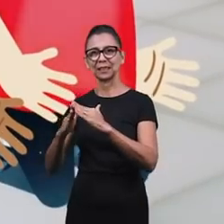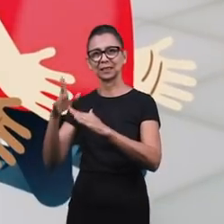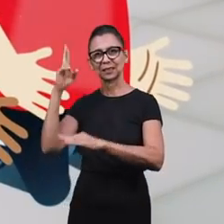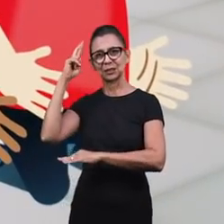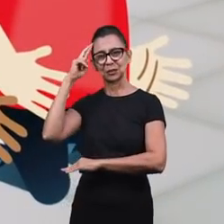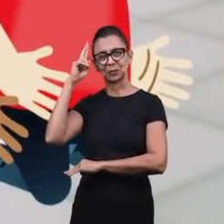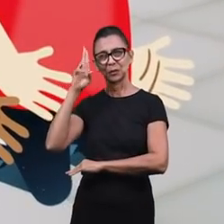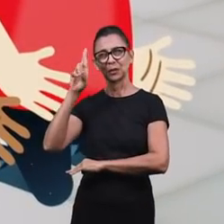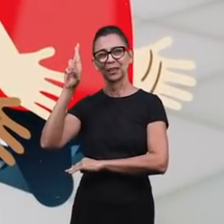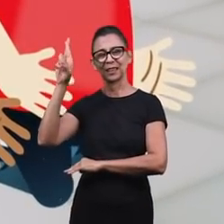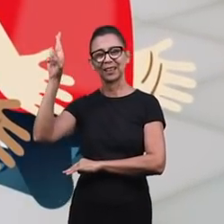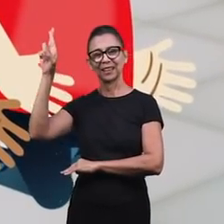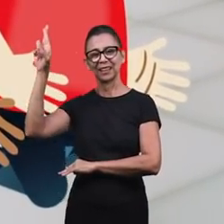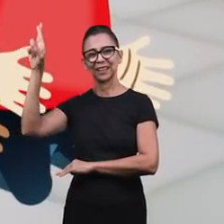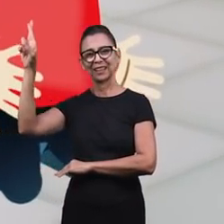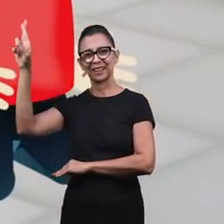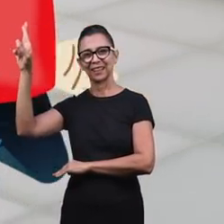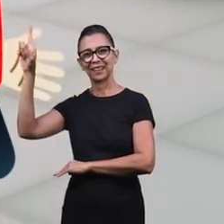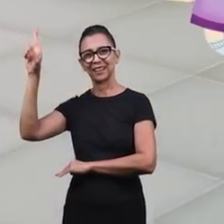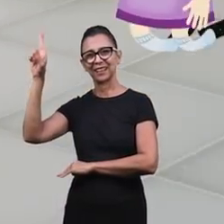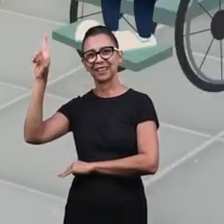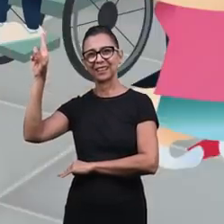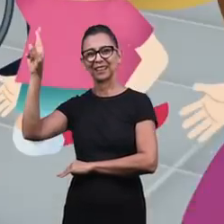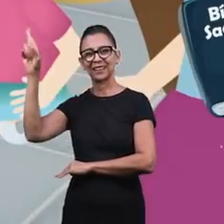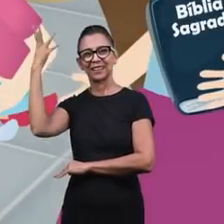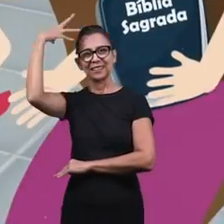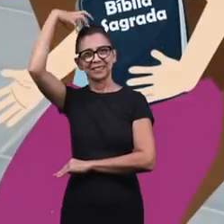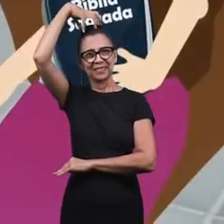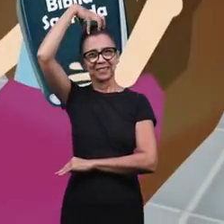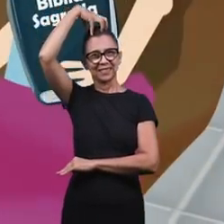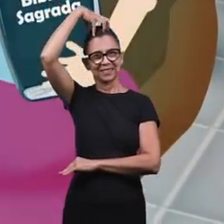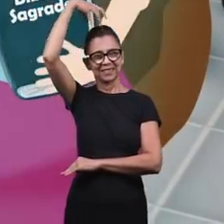estarei pra servir na casa do meu